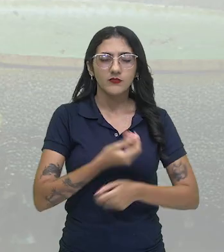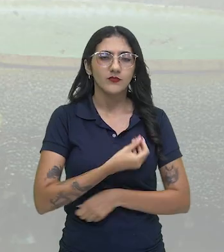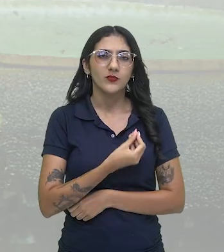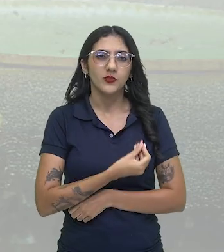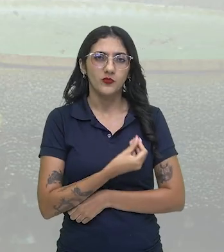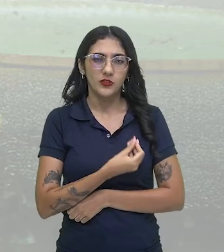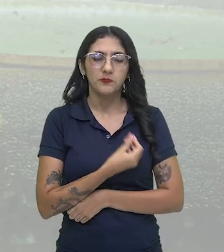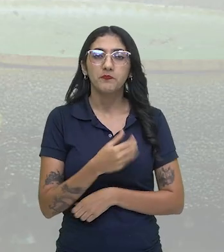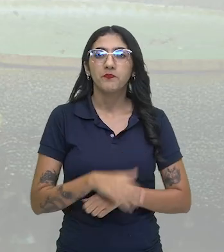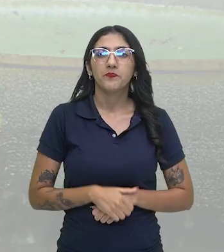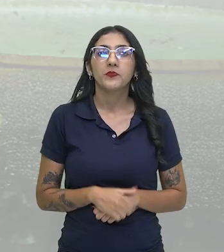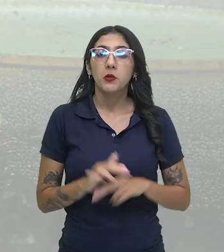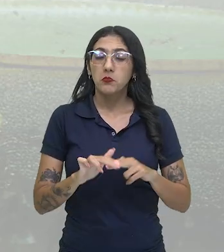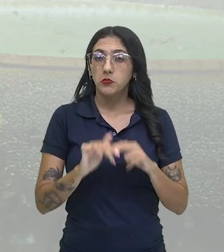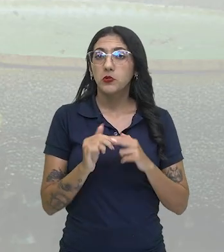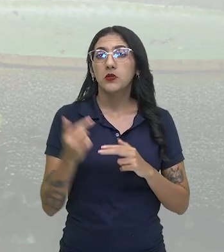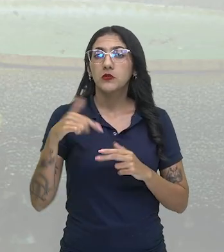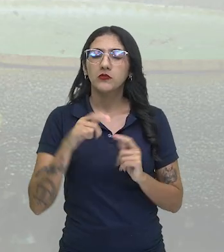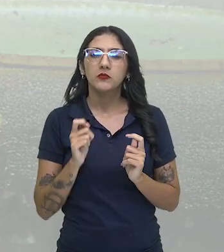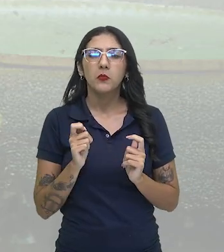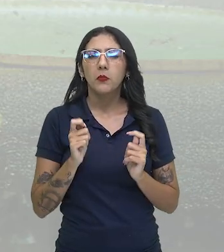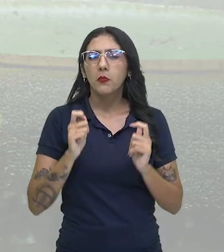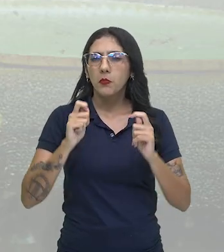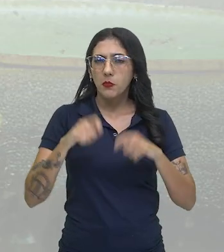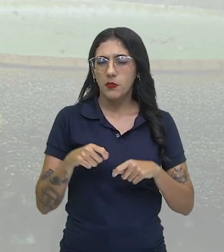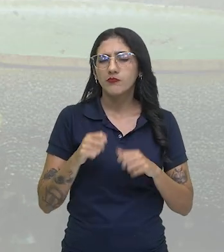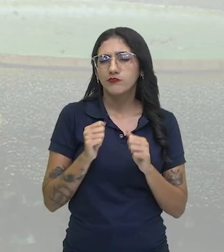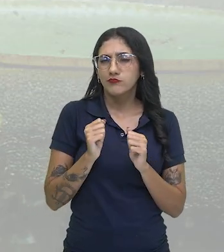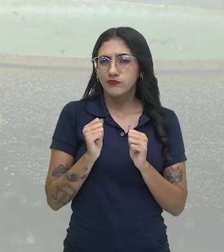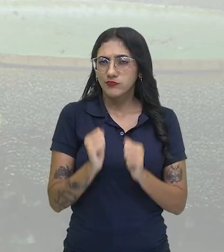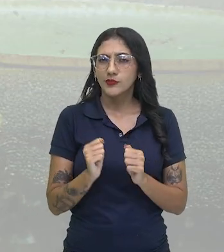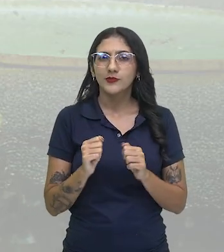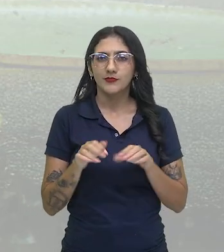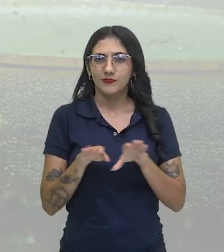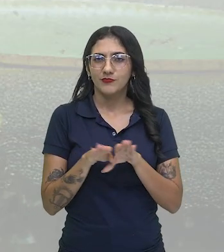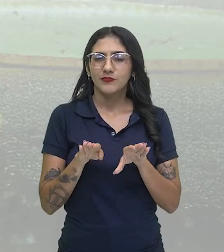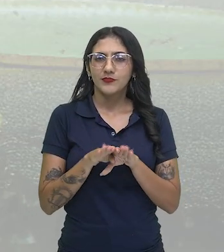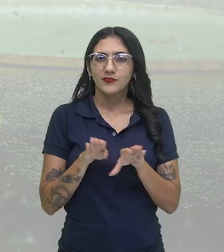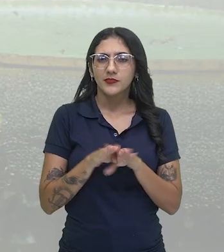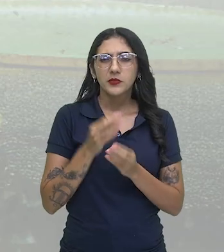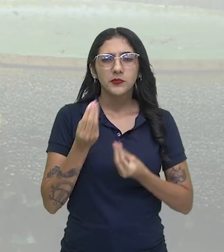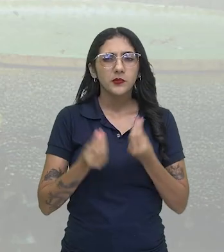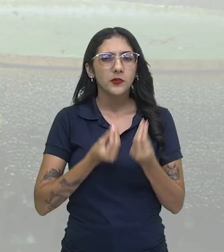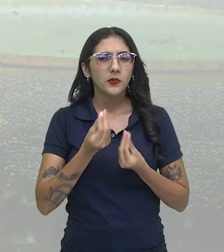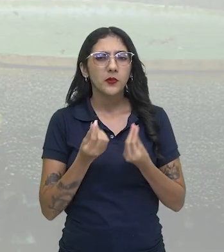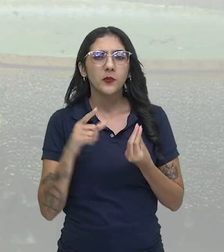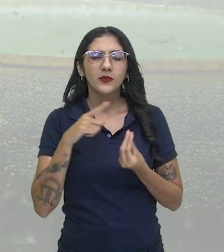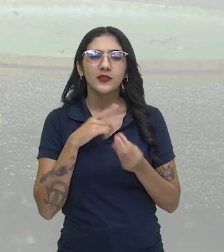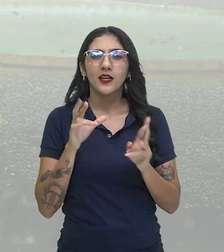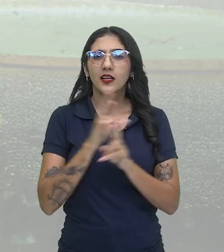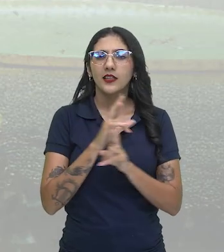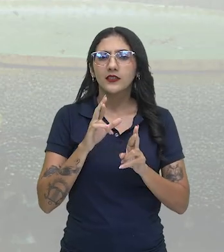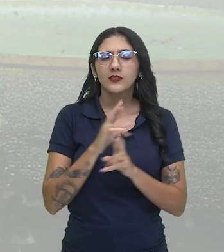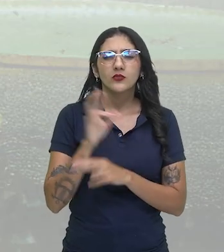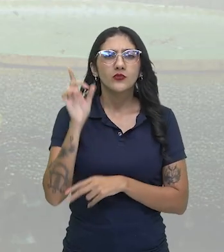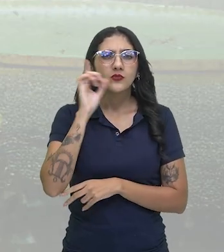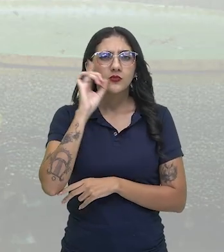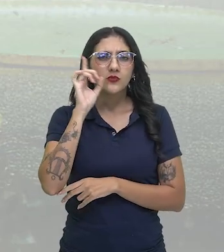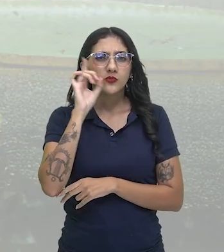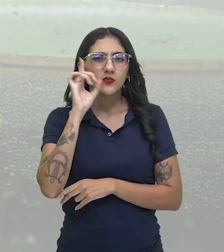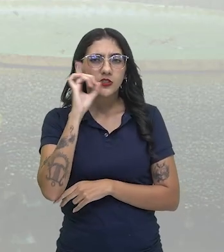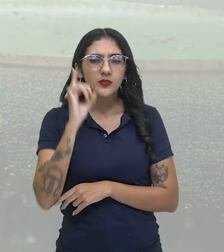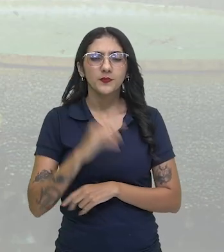pode pontuar, evidenciar isso, como esse trabalho está relacionado às coisas que você faz no seu dia a dia,